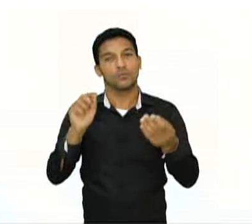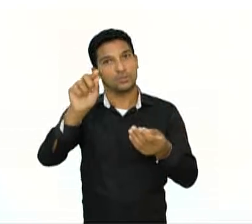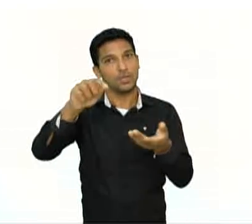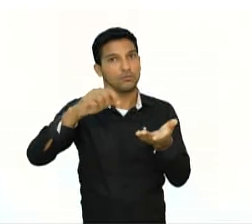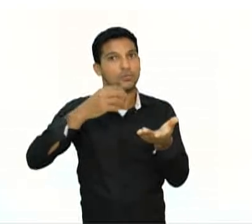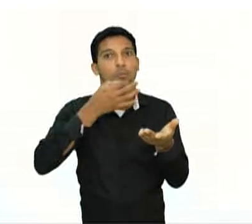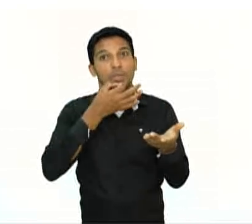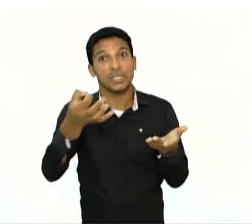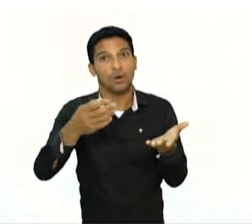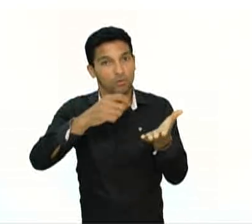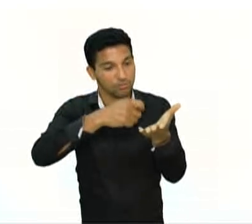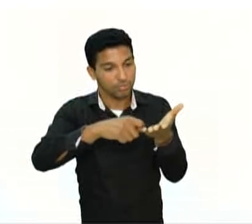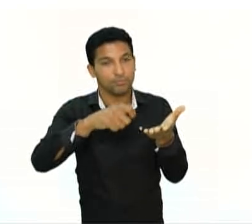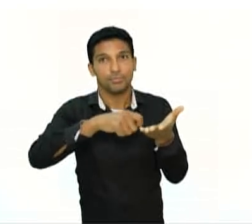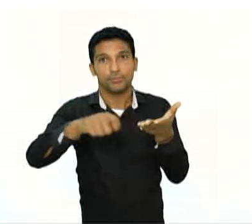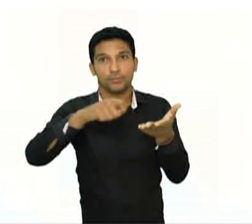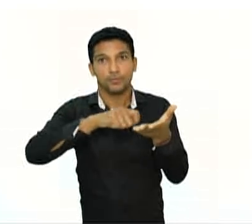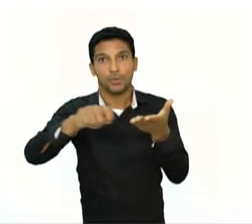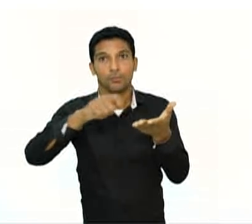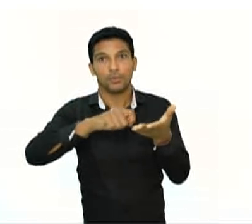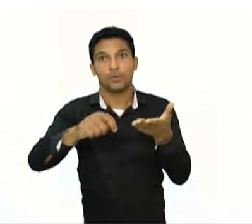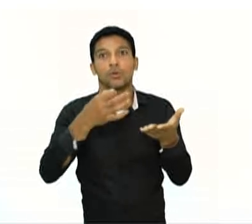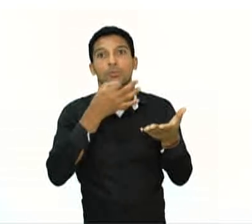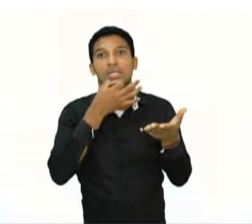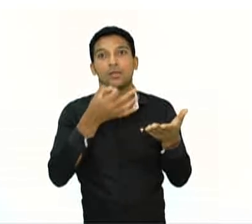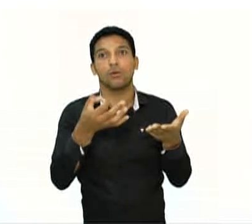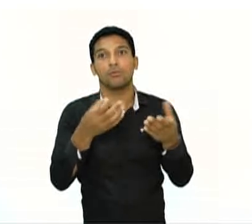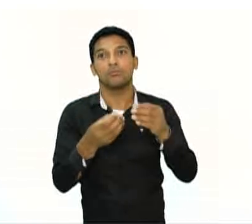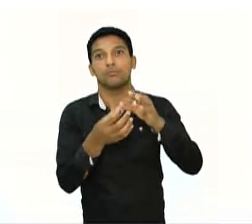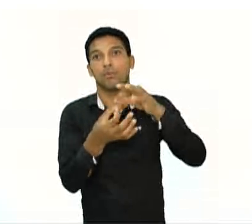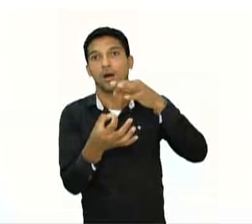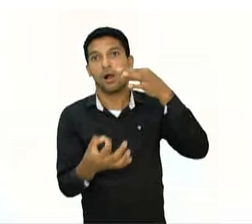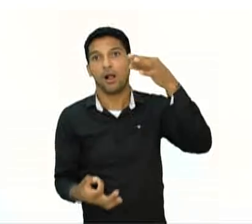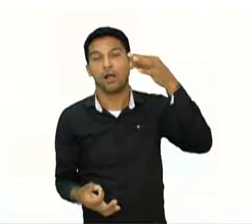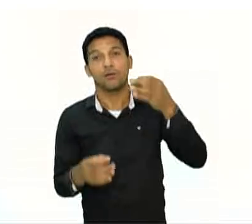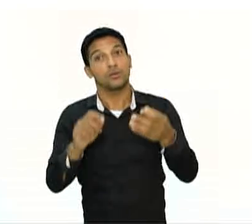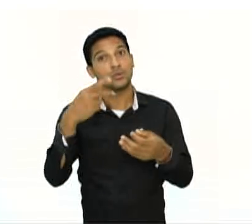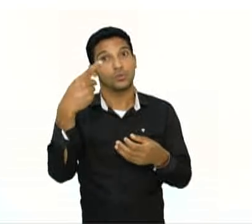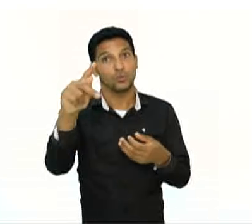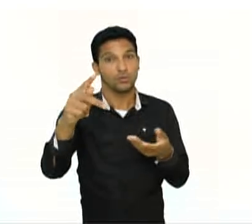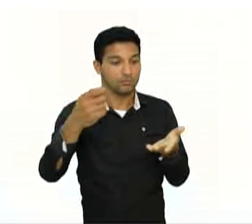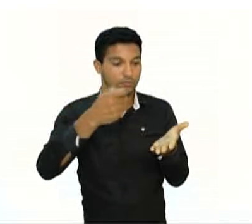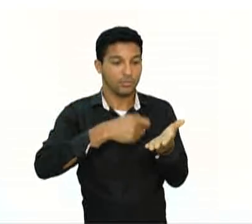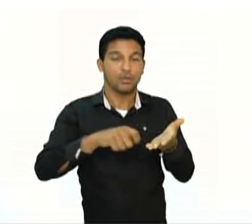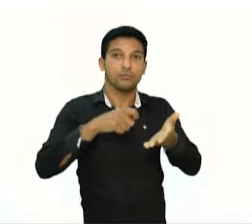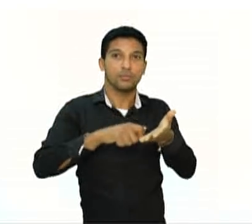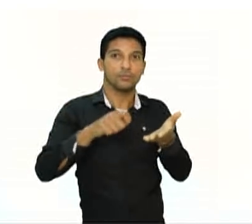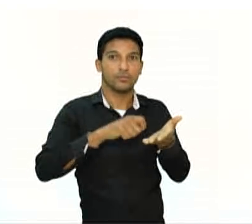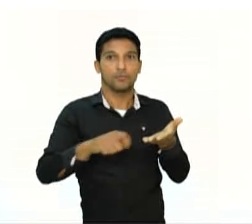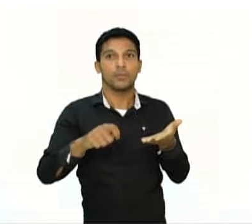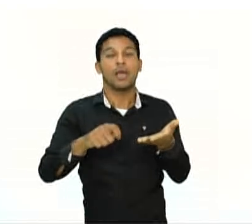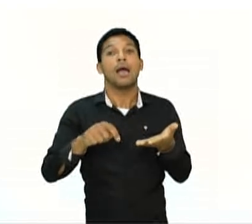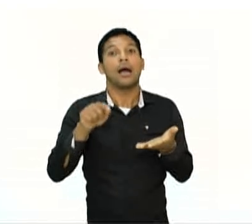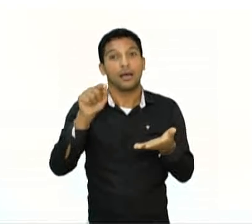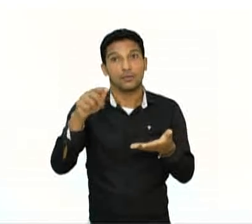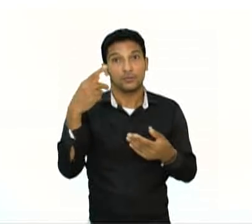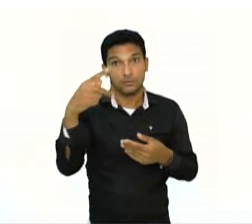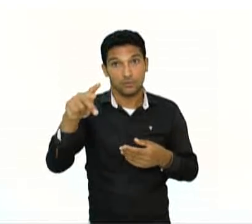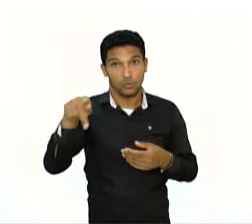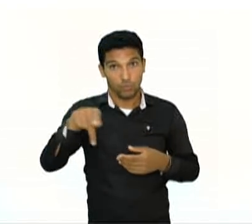educação, vai melhorar a vida das pessoas que eram descendentes dos escravizados. O que vai acontecer? Essa